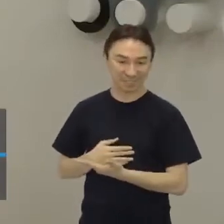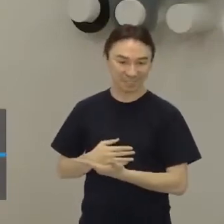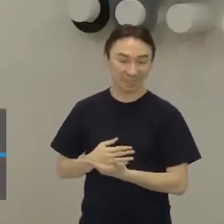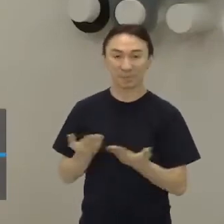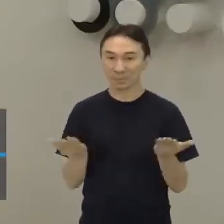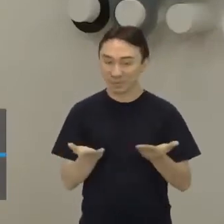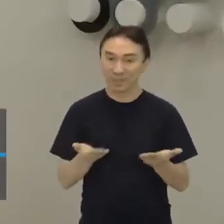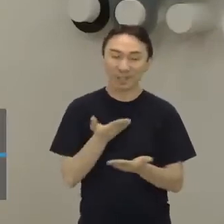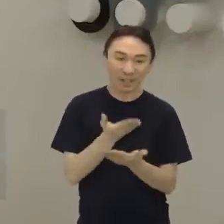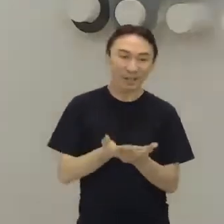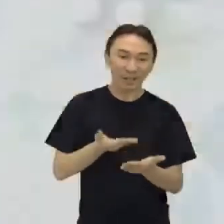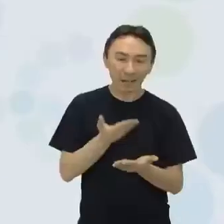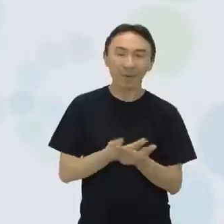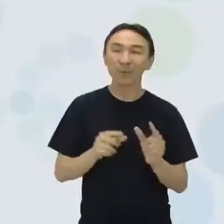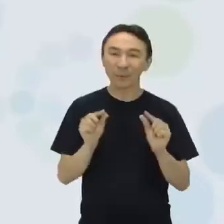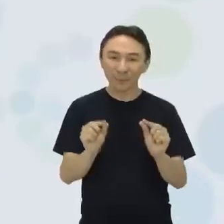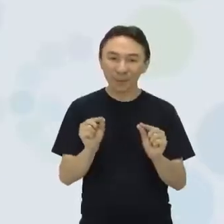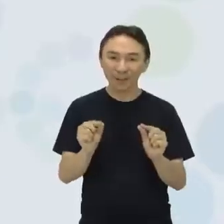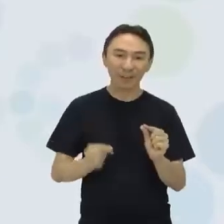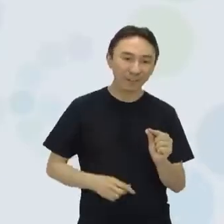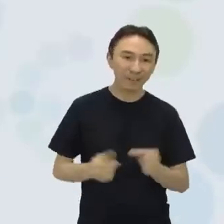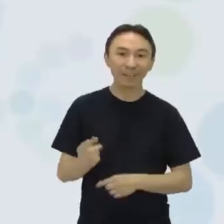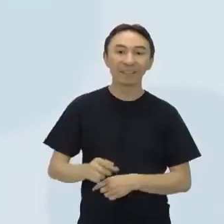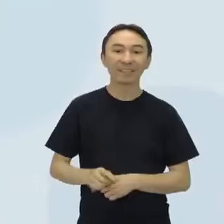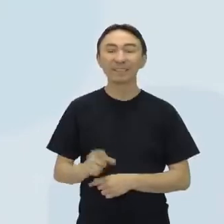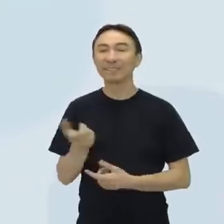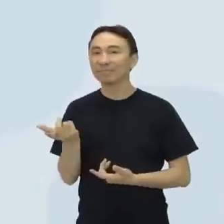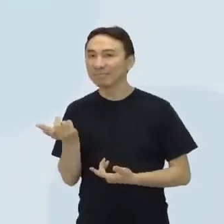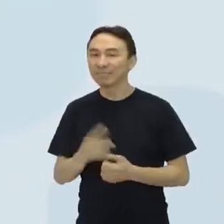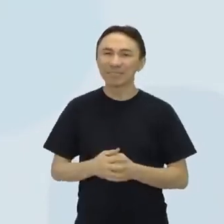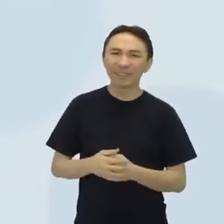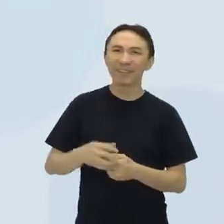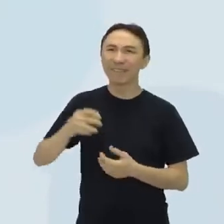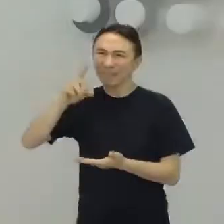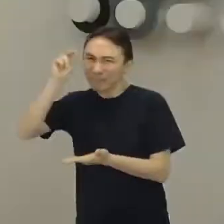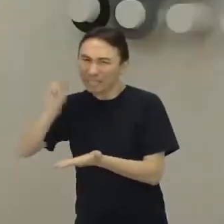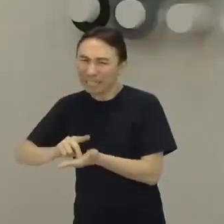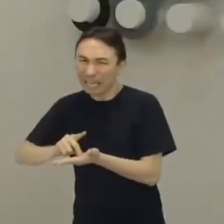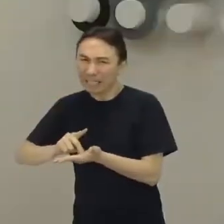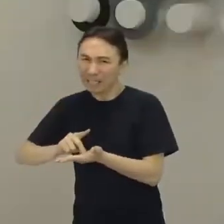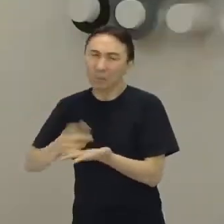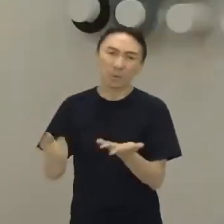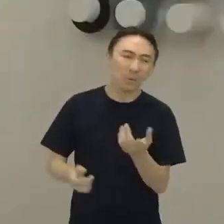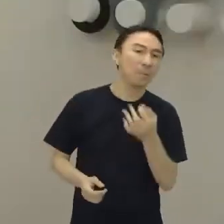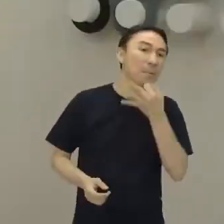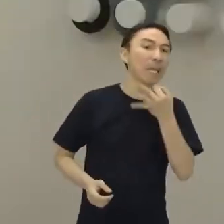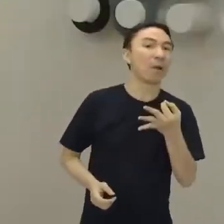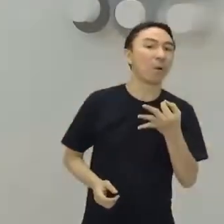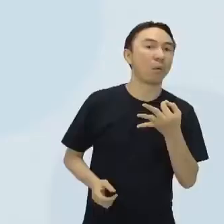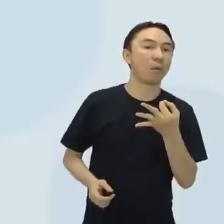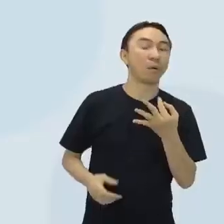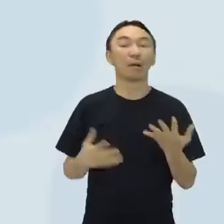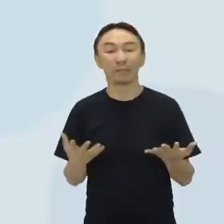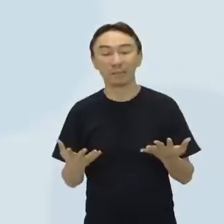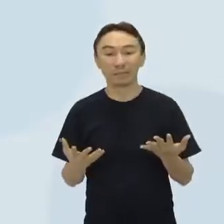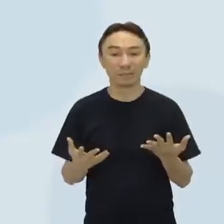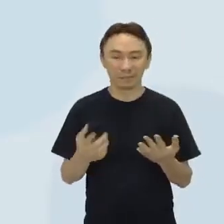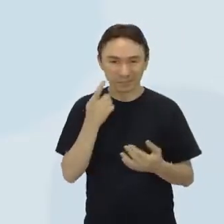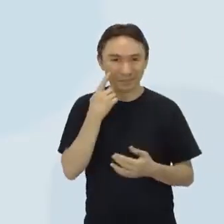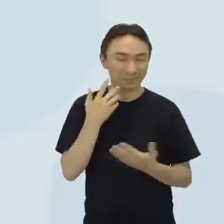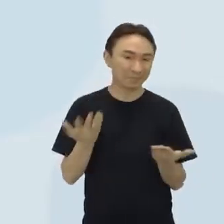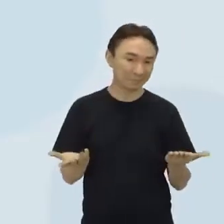aula Fato e Opinião, eis a questão. Fato ou opinião, né? Eis a questão. Voltando lá, tem